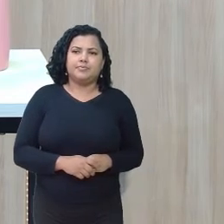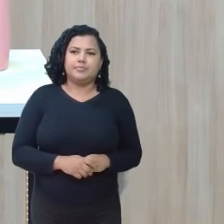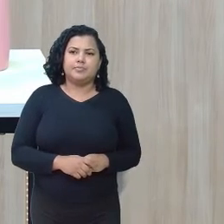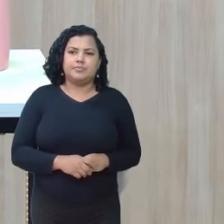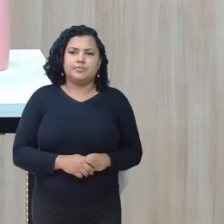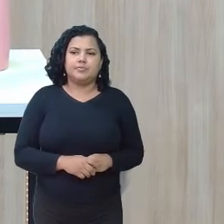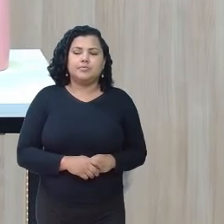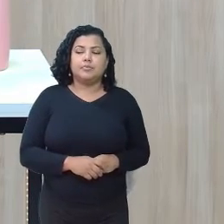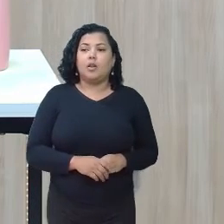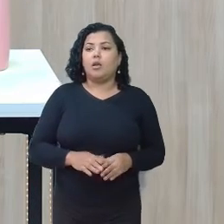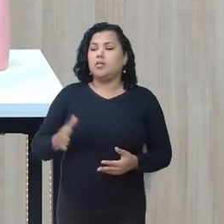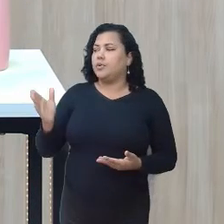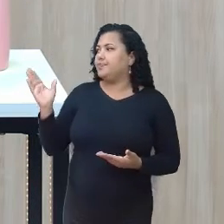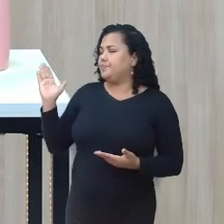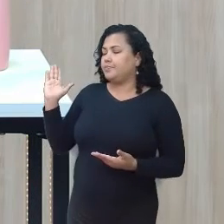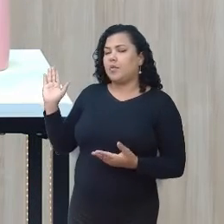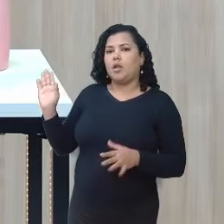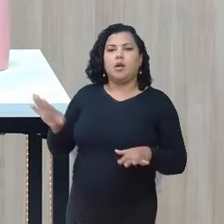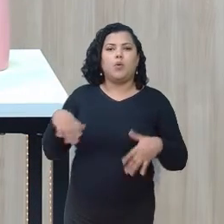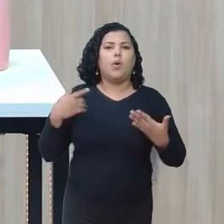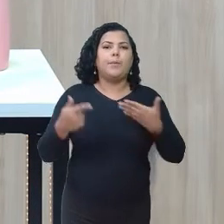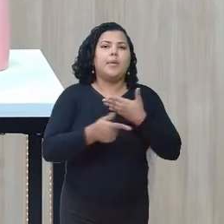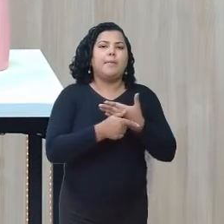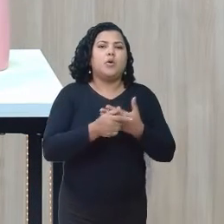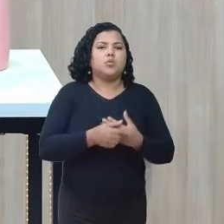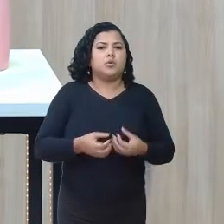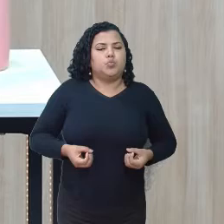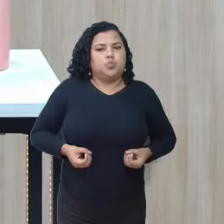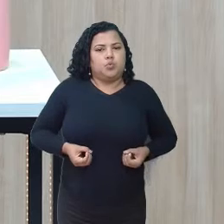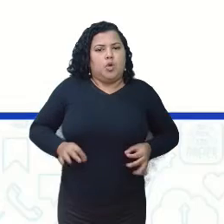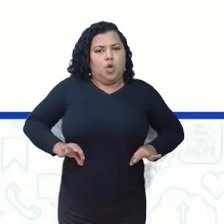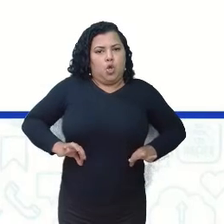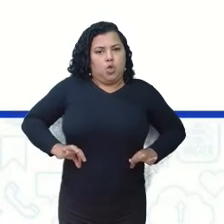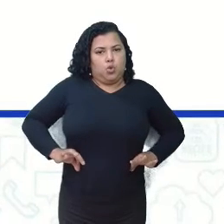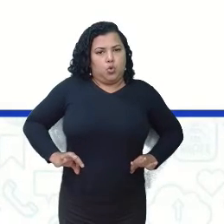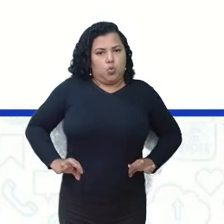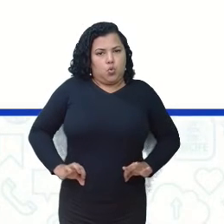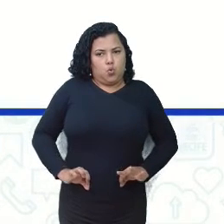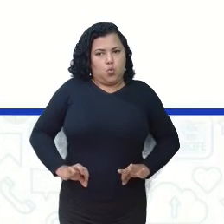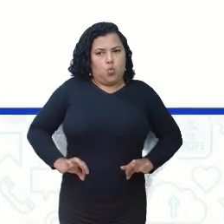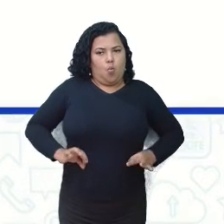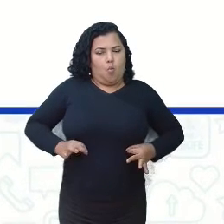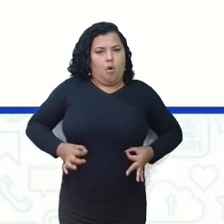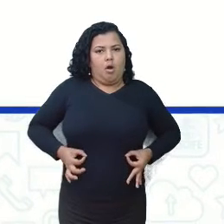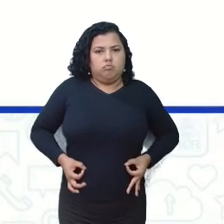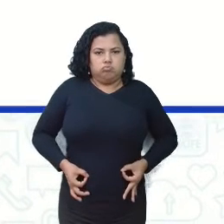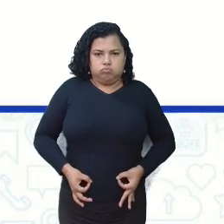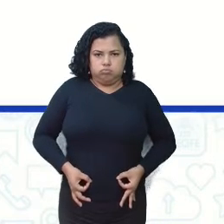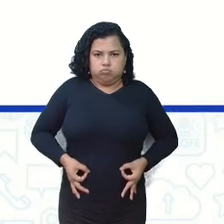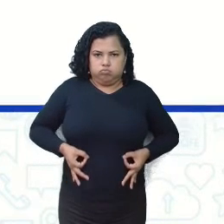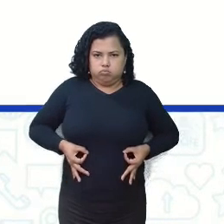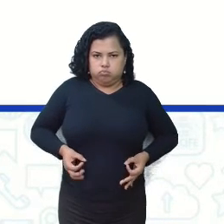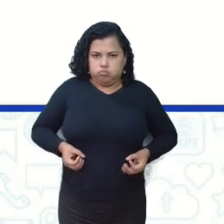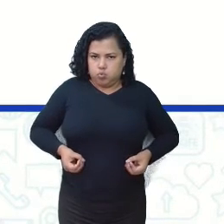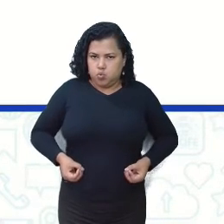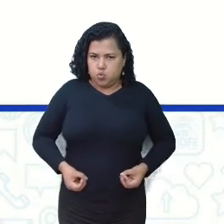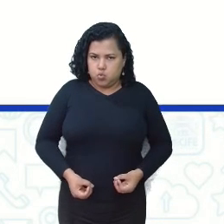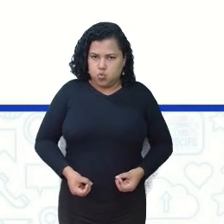E aqui estamos vendo a função das tubas uterinas. São 2 tubos